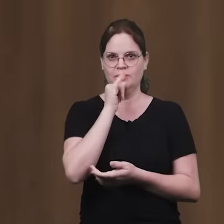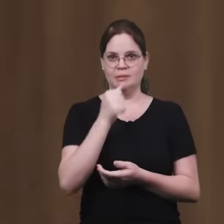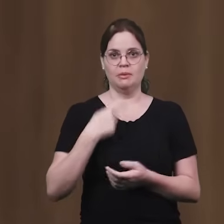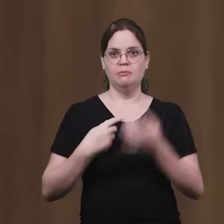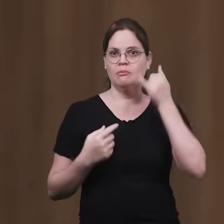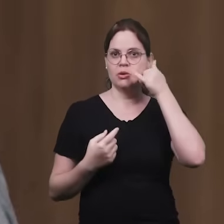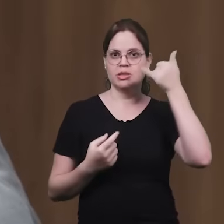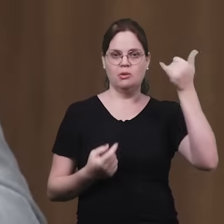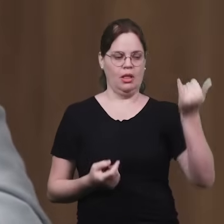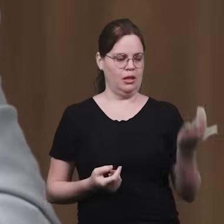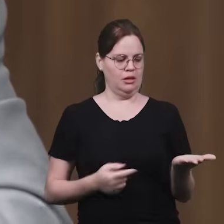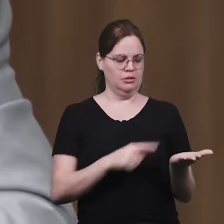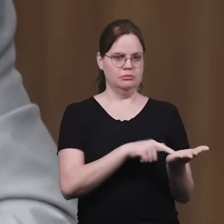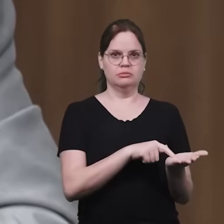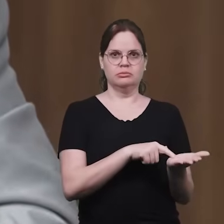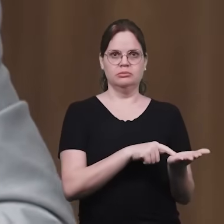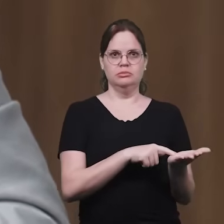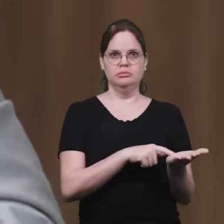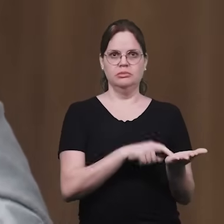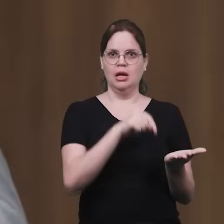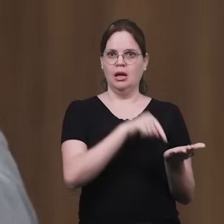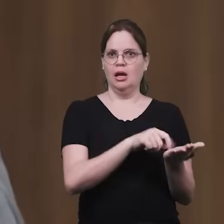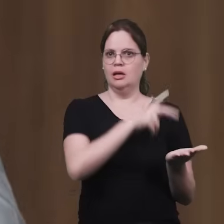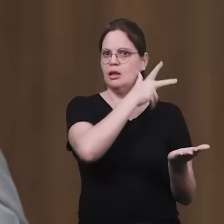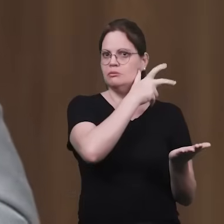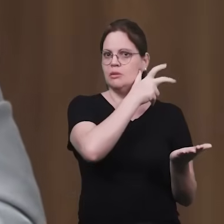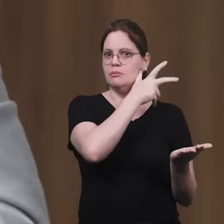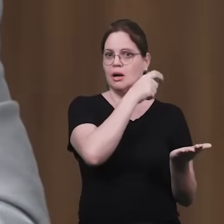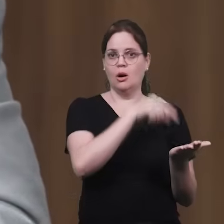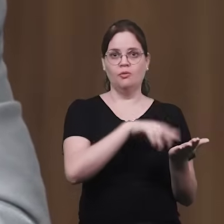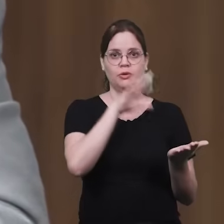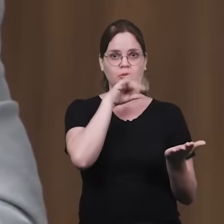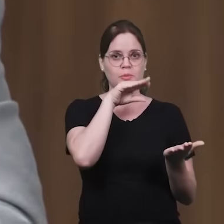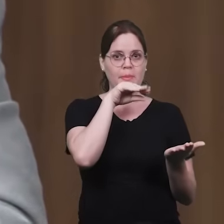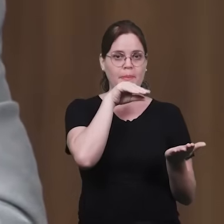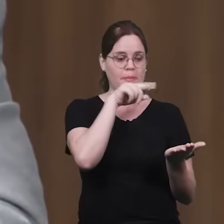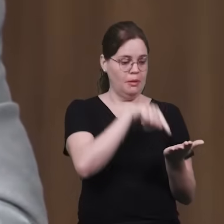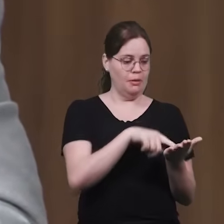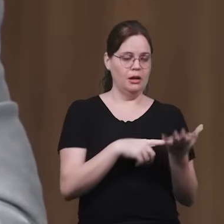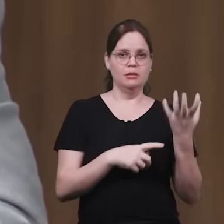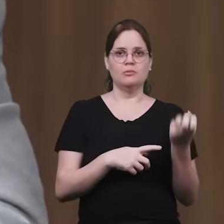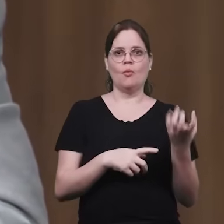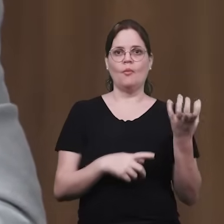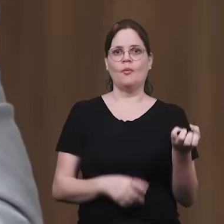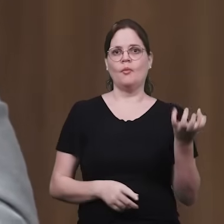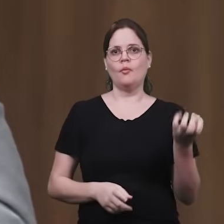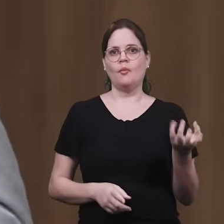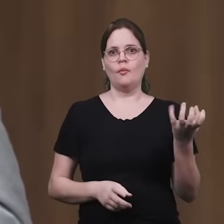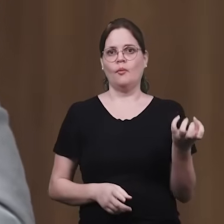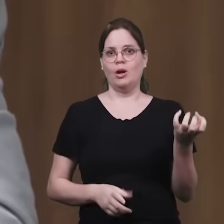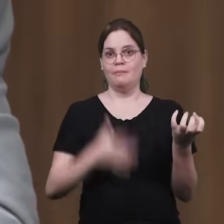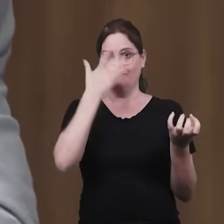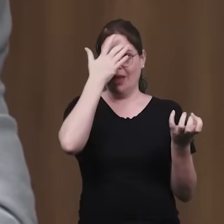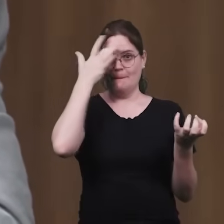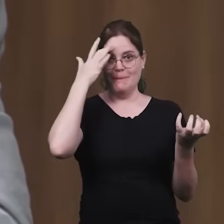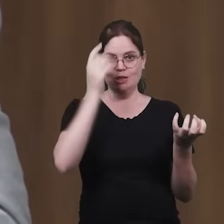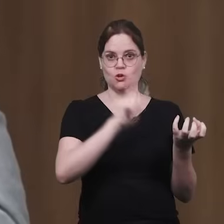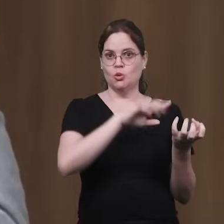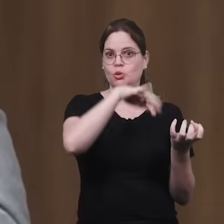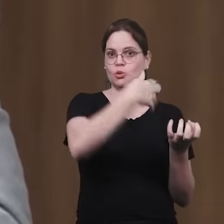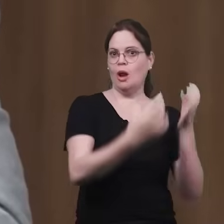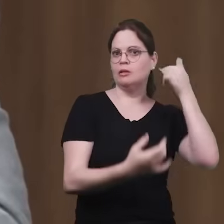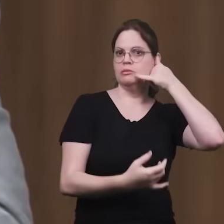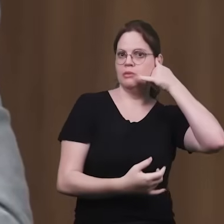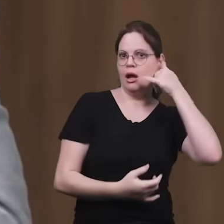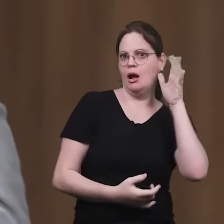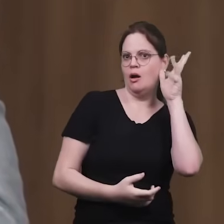estou com, por exemplo, meu aparelho celular aqui ao meu lado. Ele está ouvindo tudo que eu estou falando. Correto. Não que tenha uma pessoa do outro